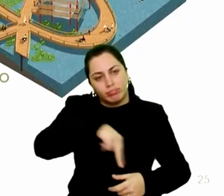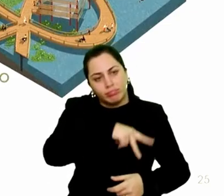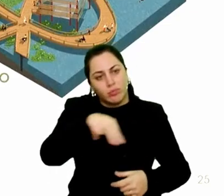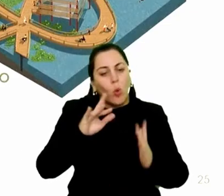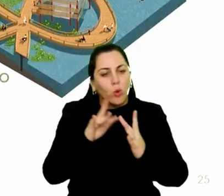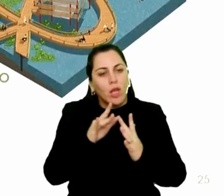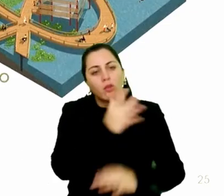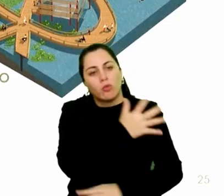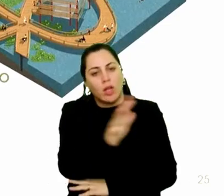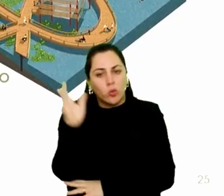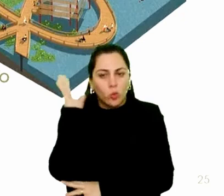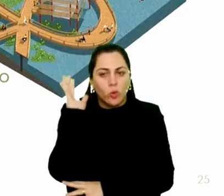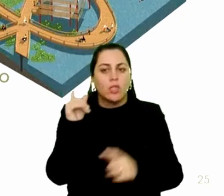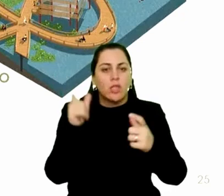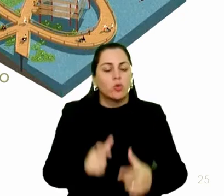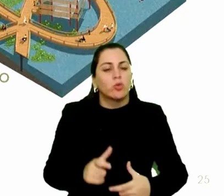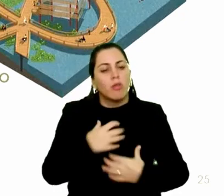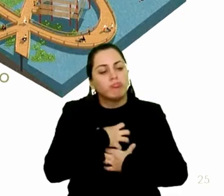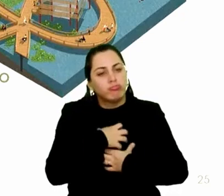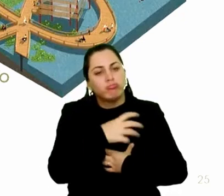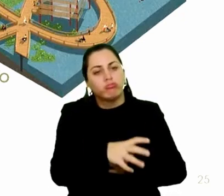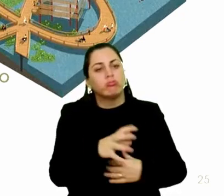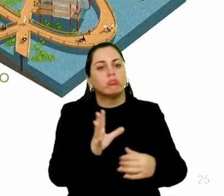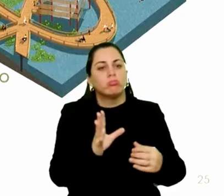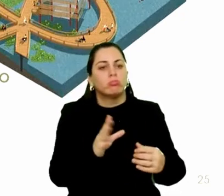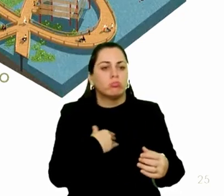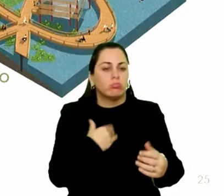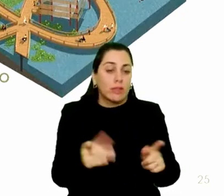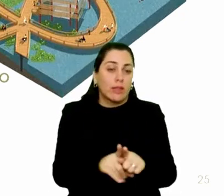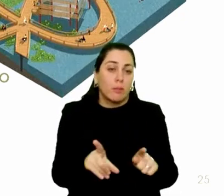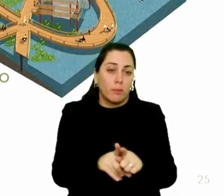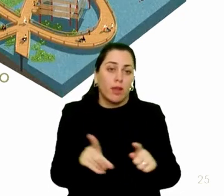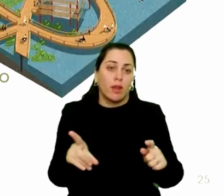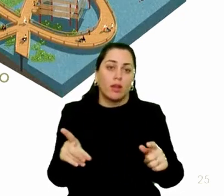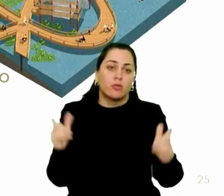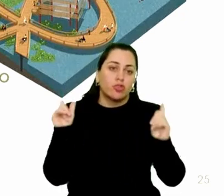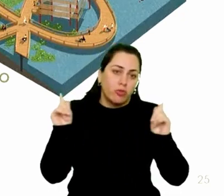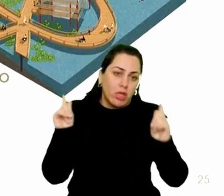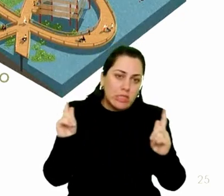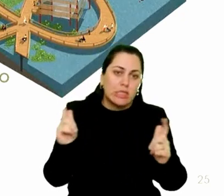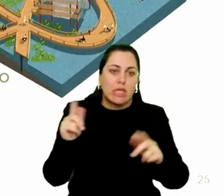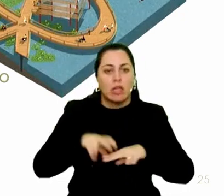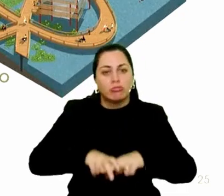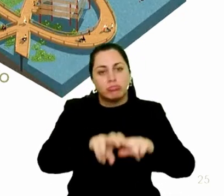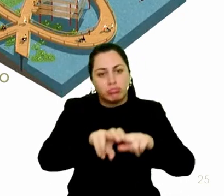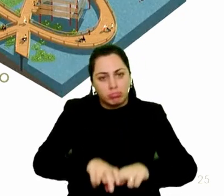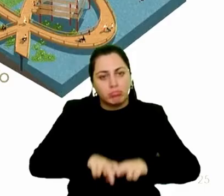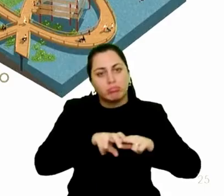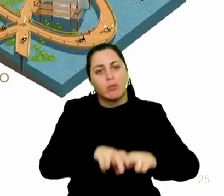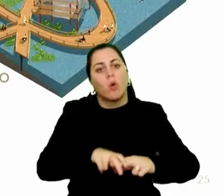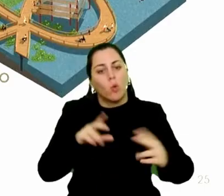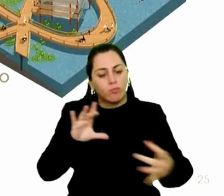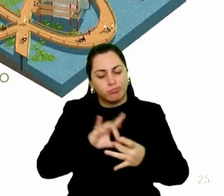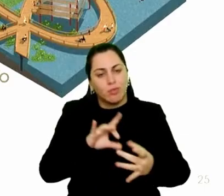contato com a natureza, espaços multissensoriais. O quinto, a recreação, a conscientização ambiental e a conexão com a